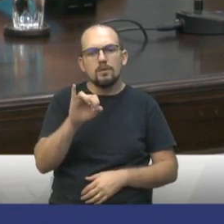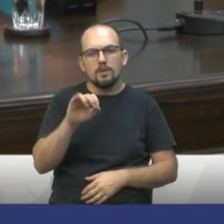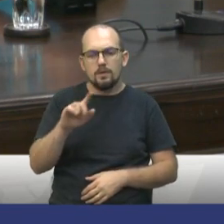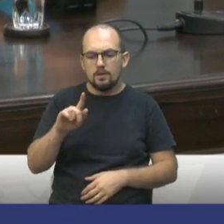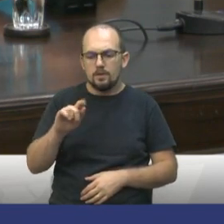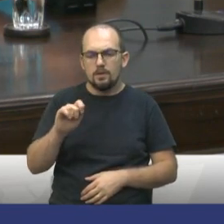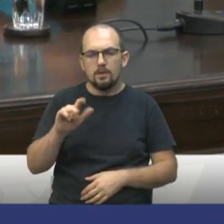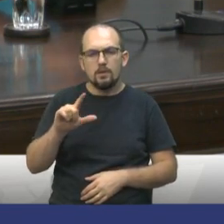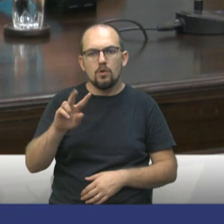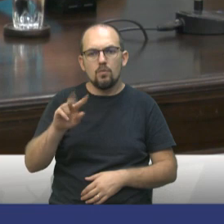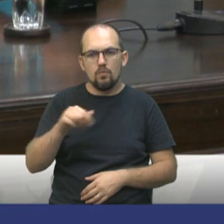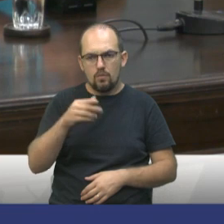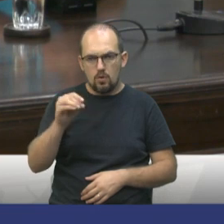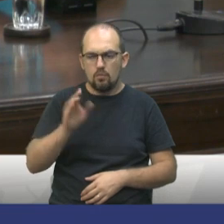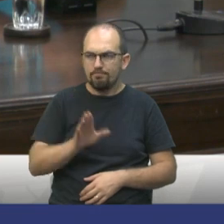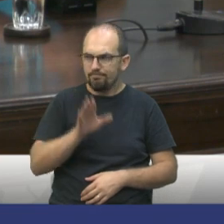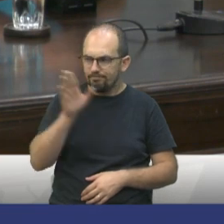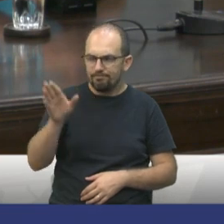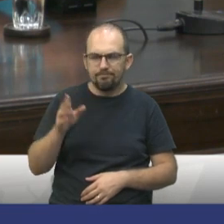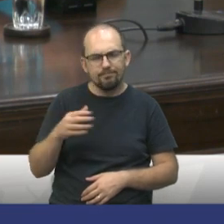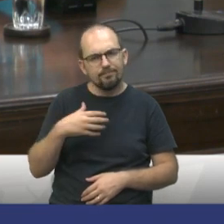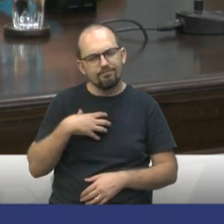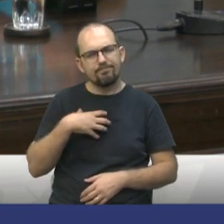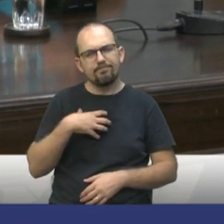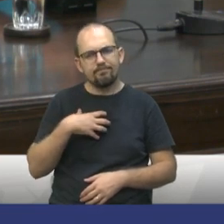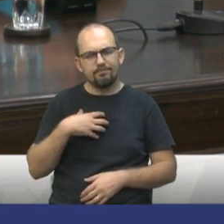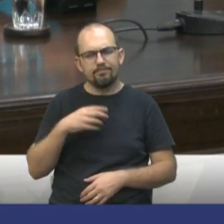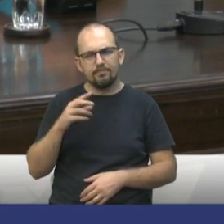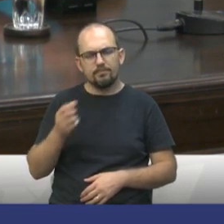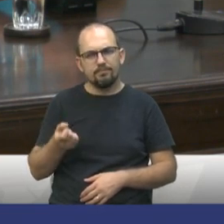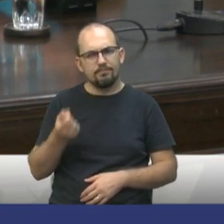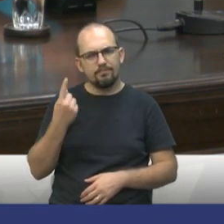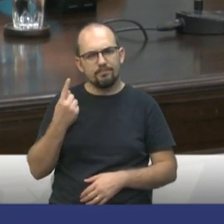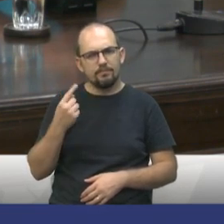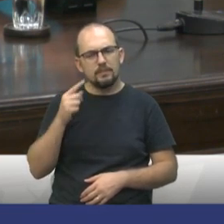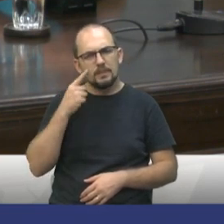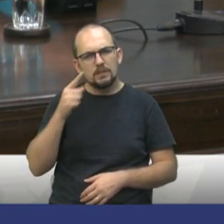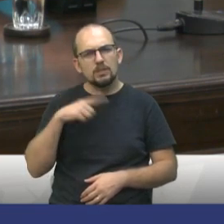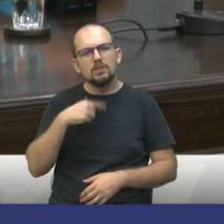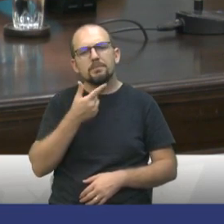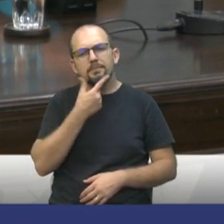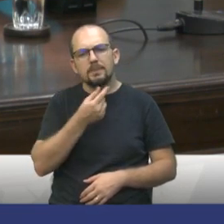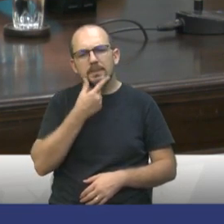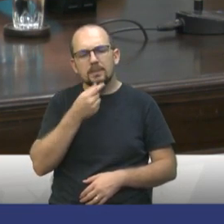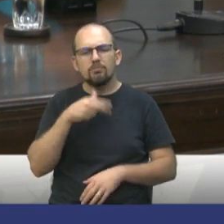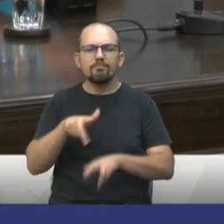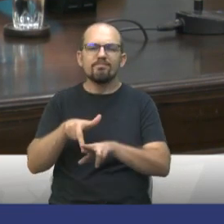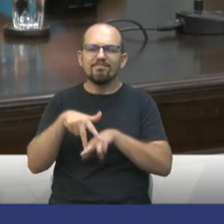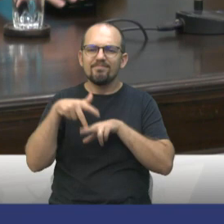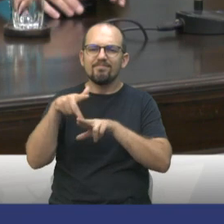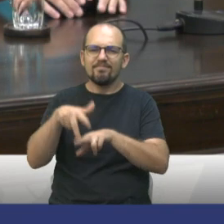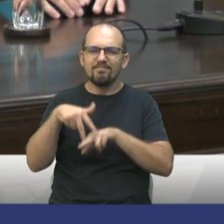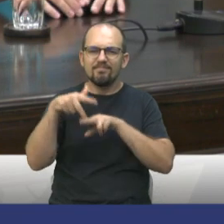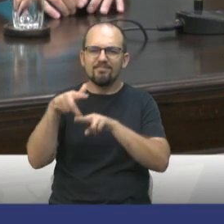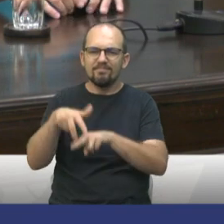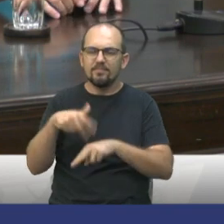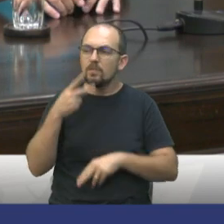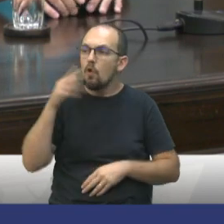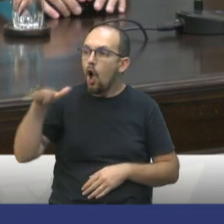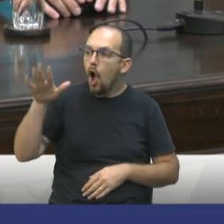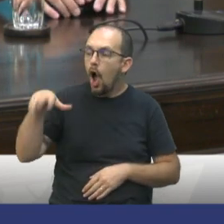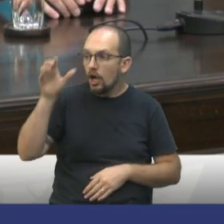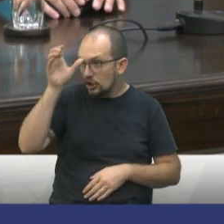Galvão. E me chamou a atenção, Pezinho, que tinha uns meninos andando de skate lá, eles disseram assim: tio,